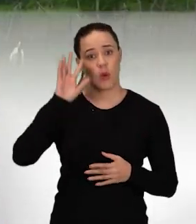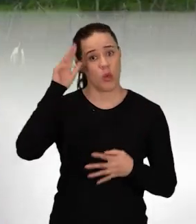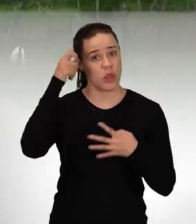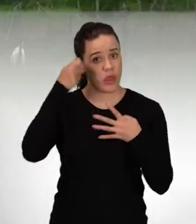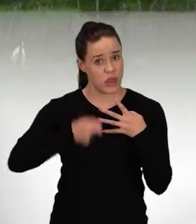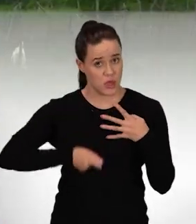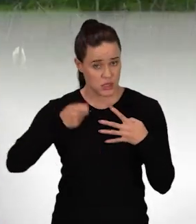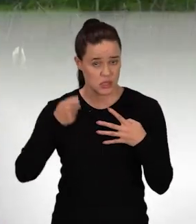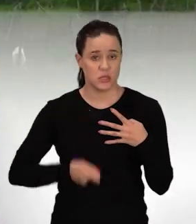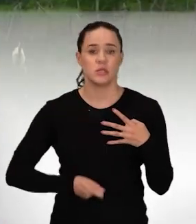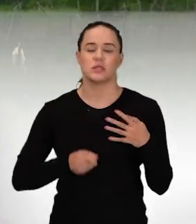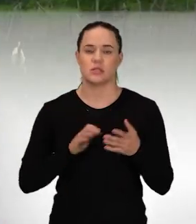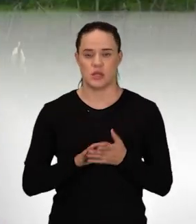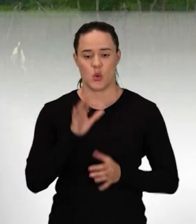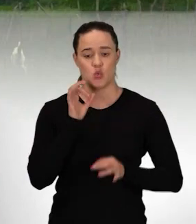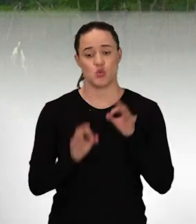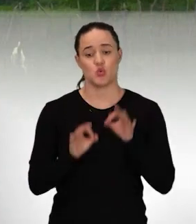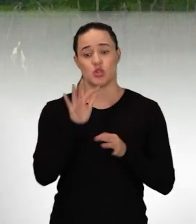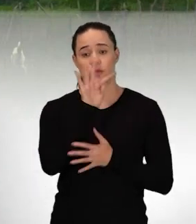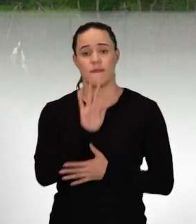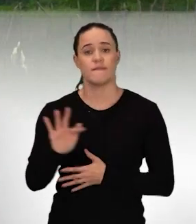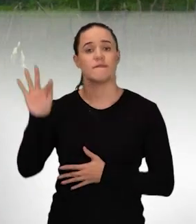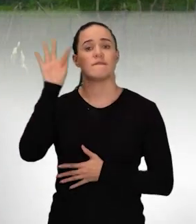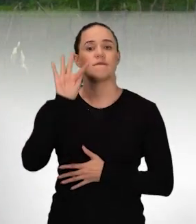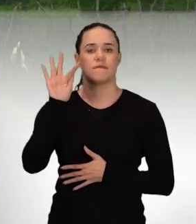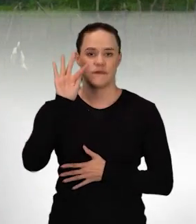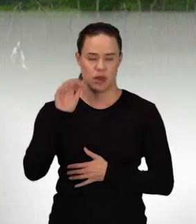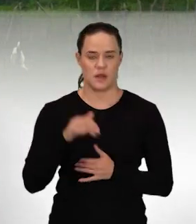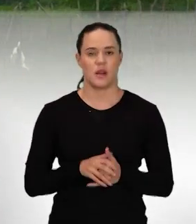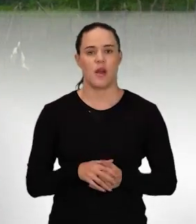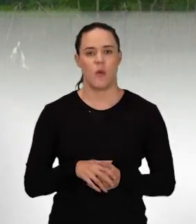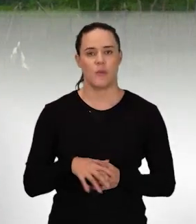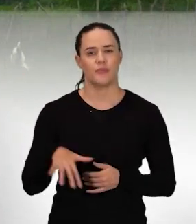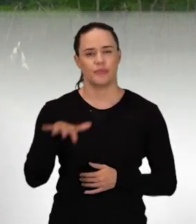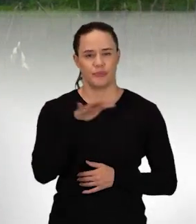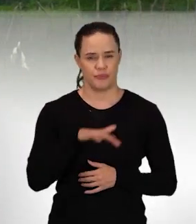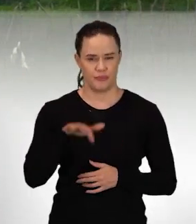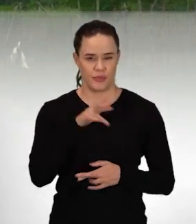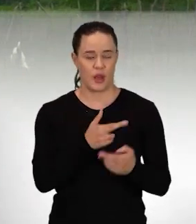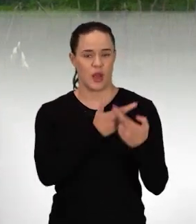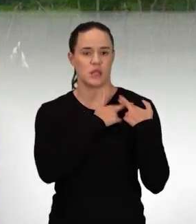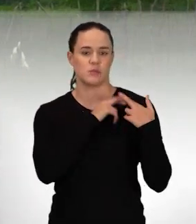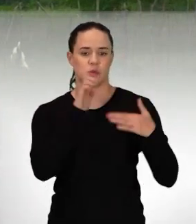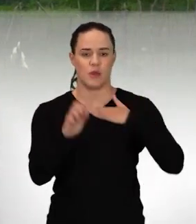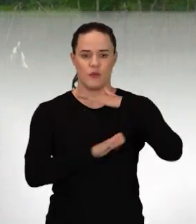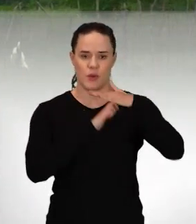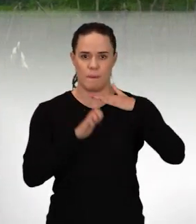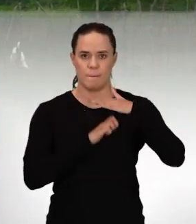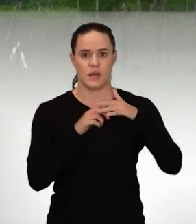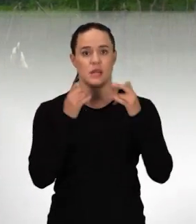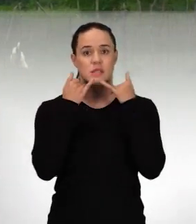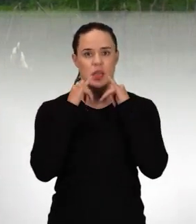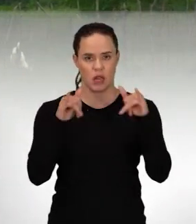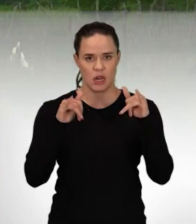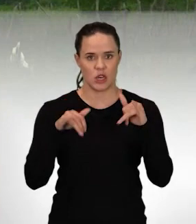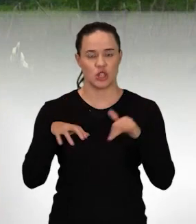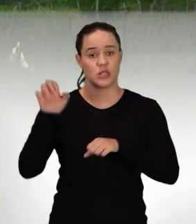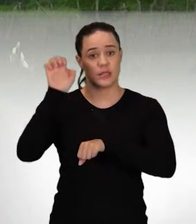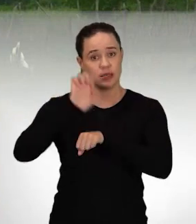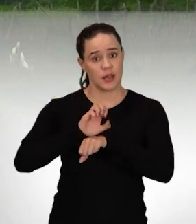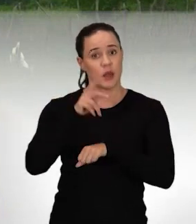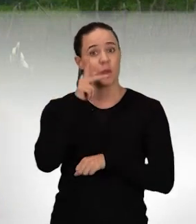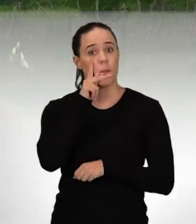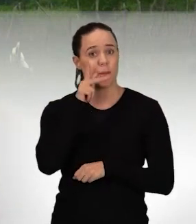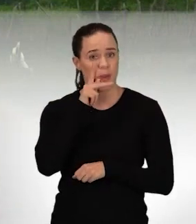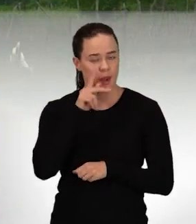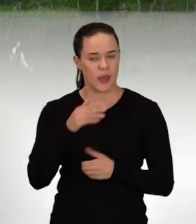ao MPF expedida pela Justiça Federal, a Companhia de Energia Elétrica responsável pela distribuição no estado da Paraíba terá